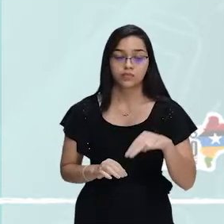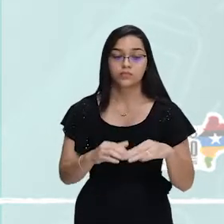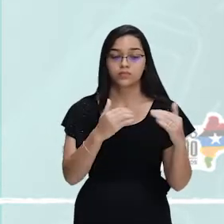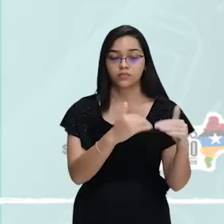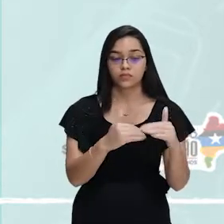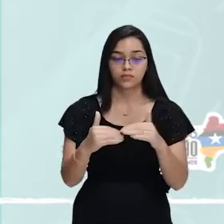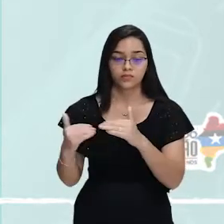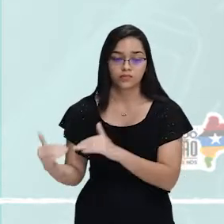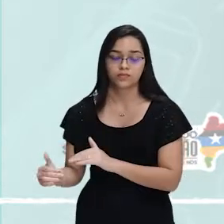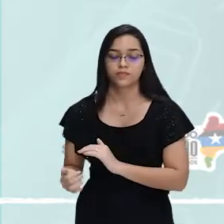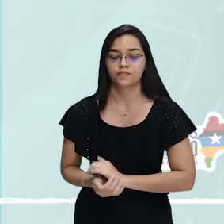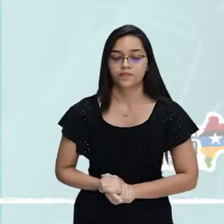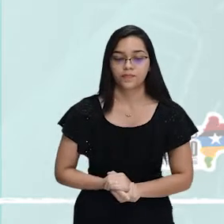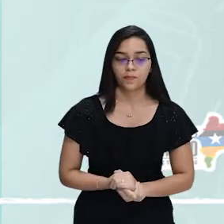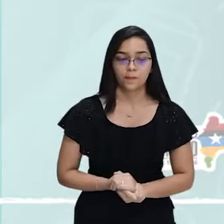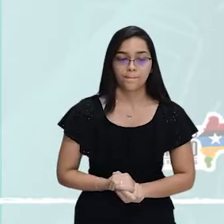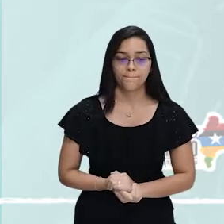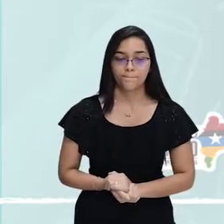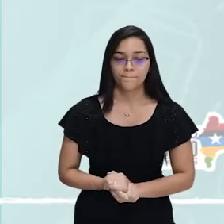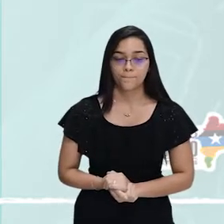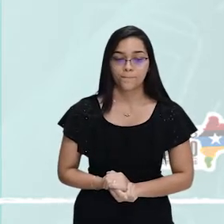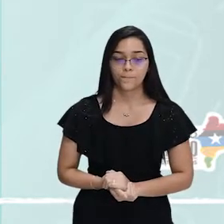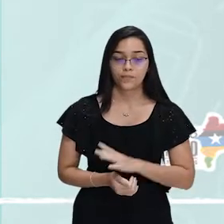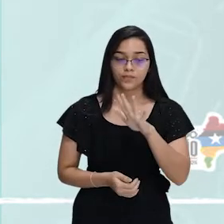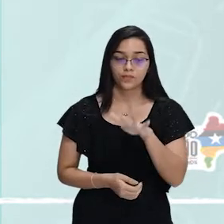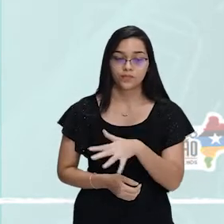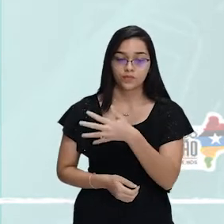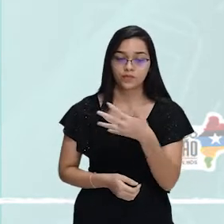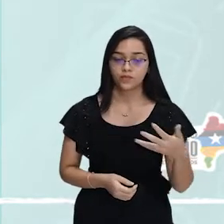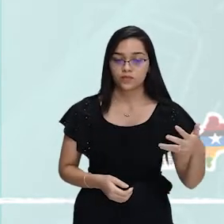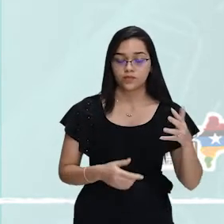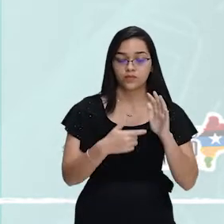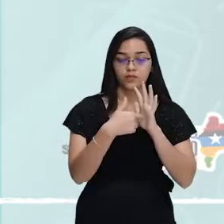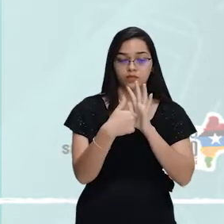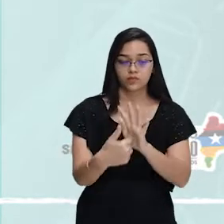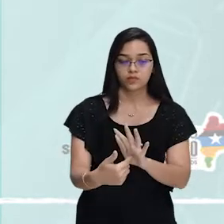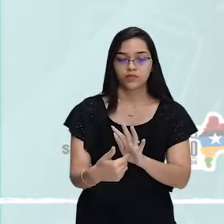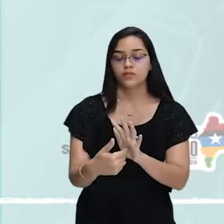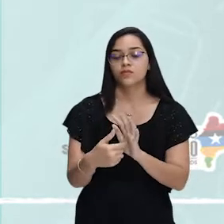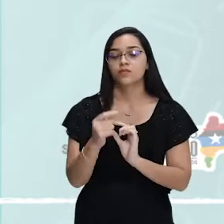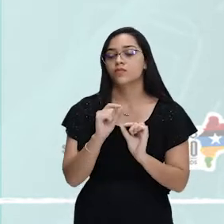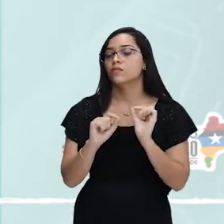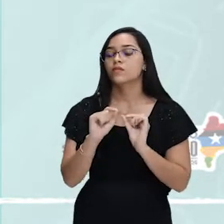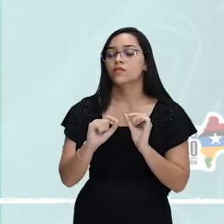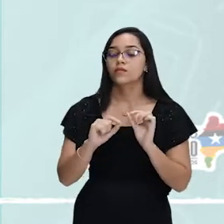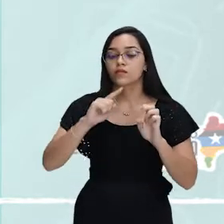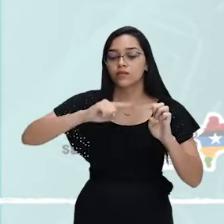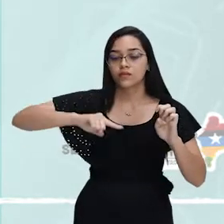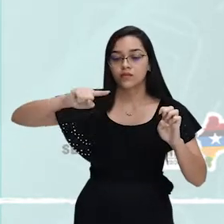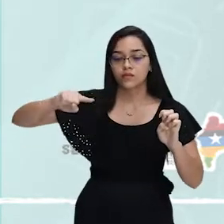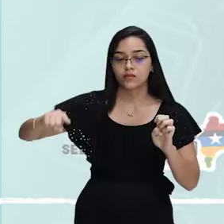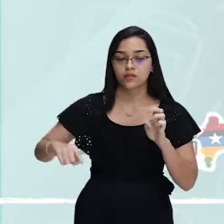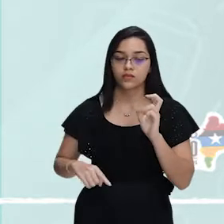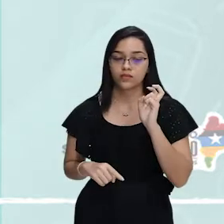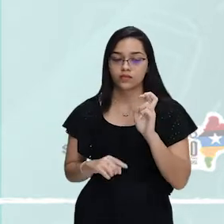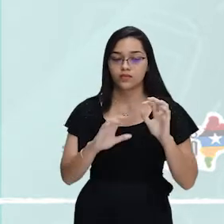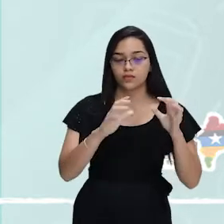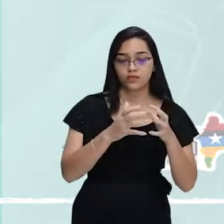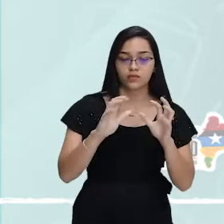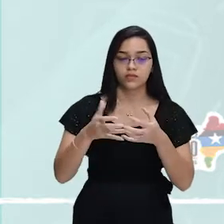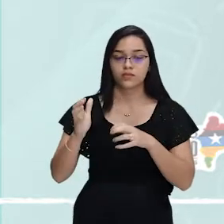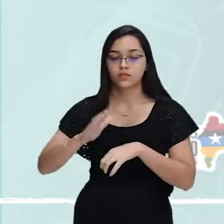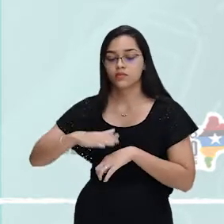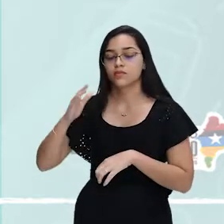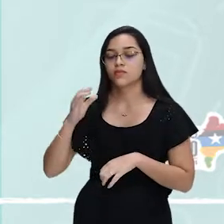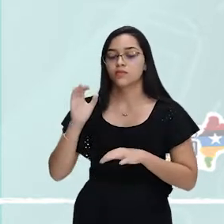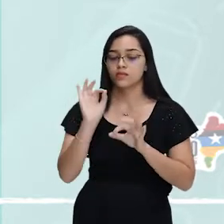foi de 45 minutos por prova. No quadro estão apresentados os dados estatísticos das